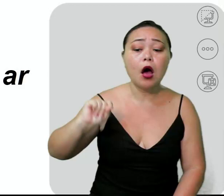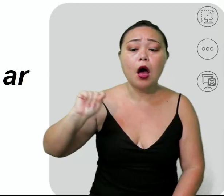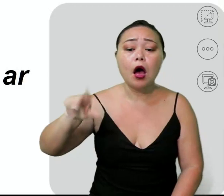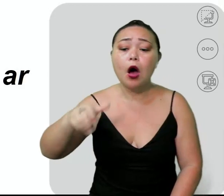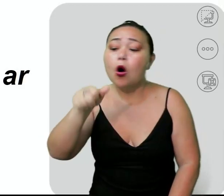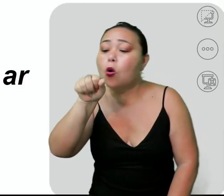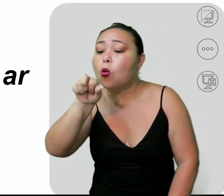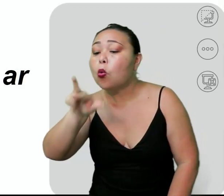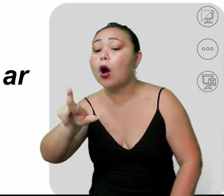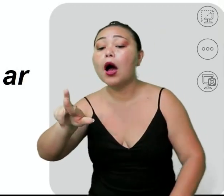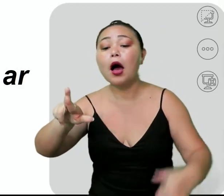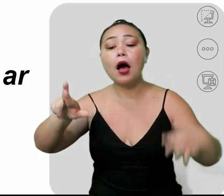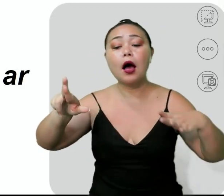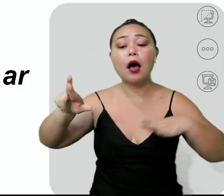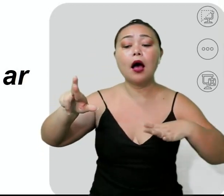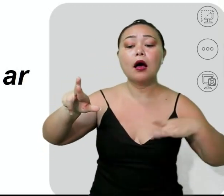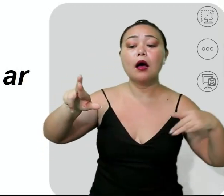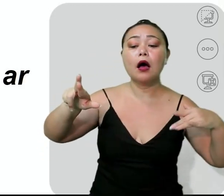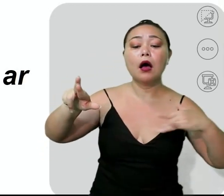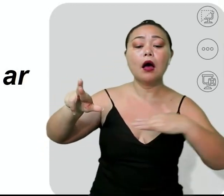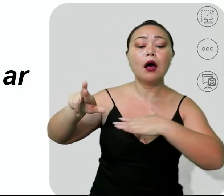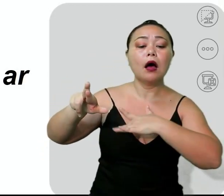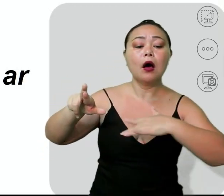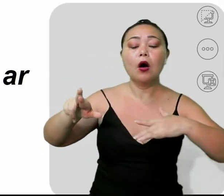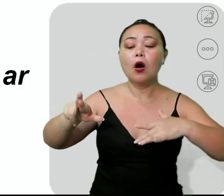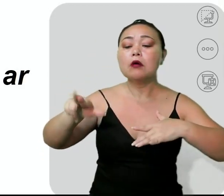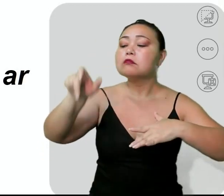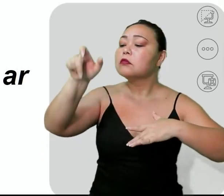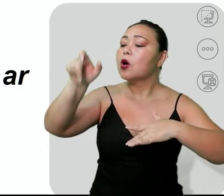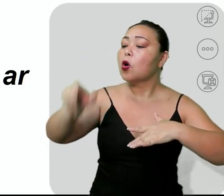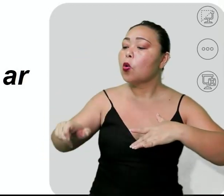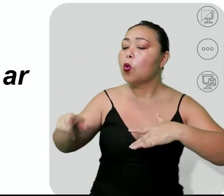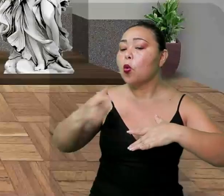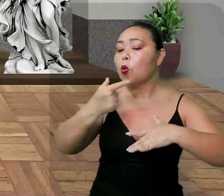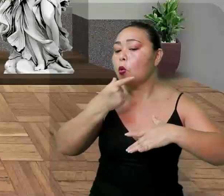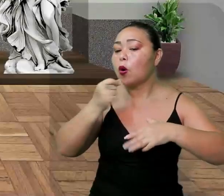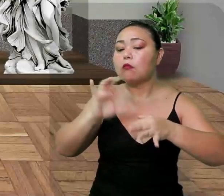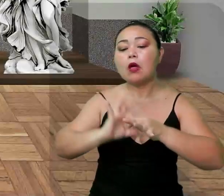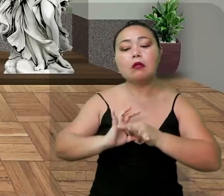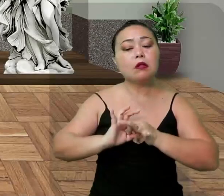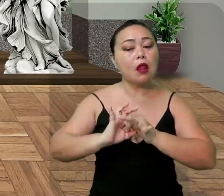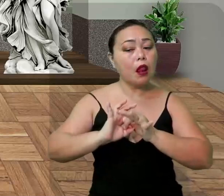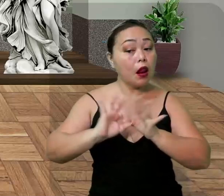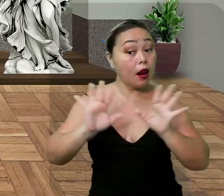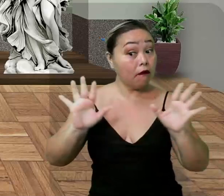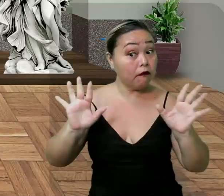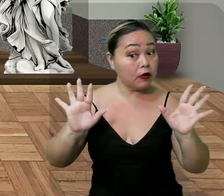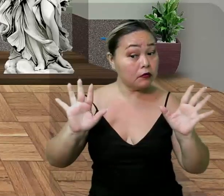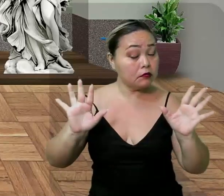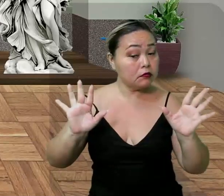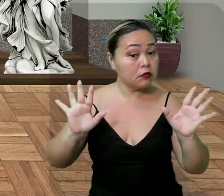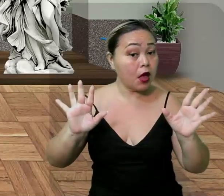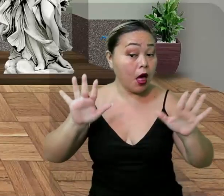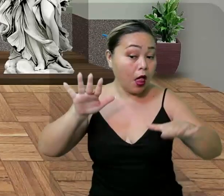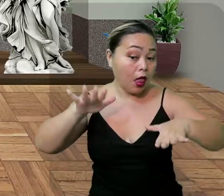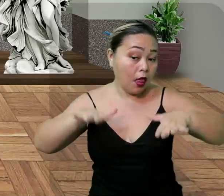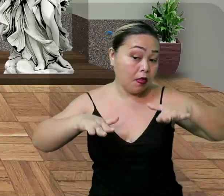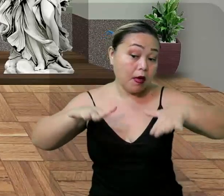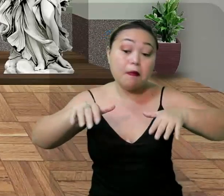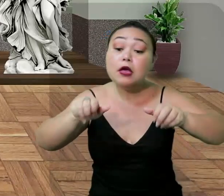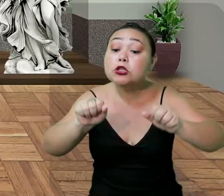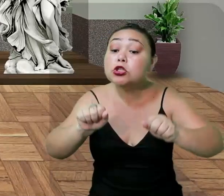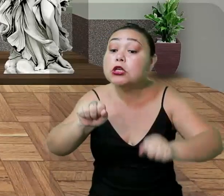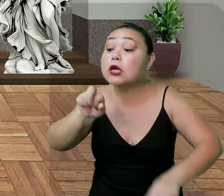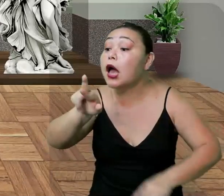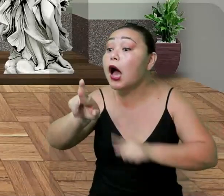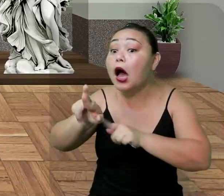o ar da cidade torna o homem livre. Depende que ar é